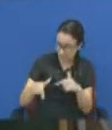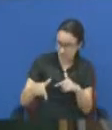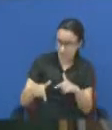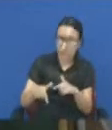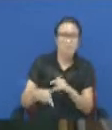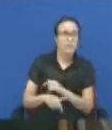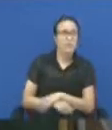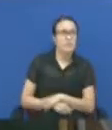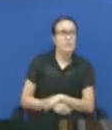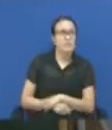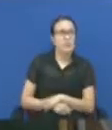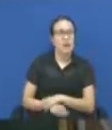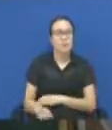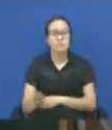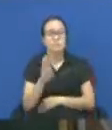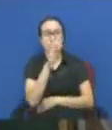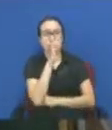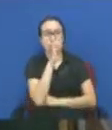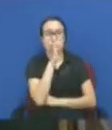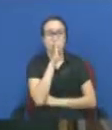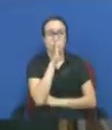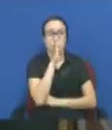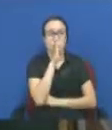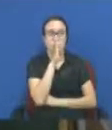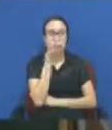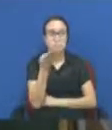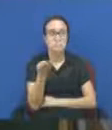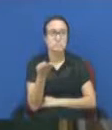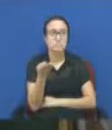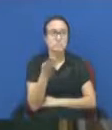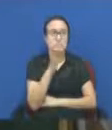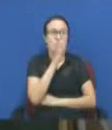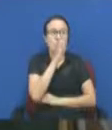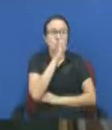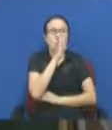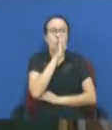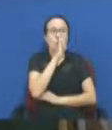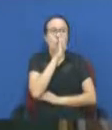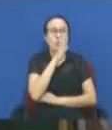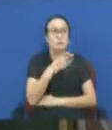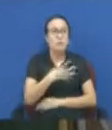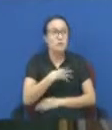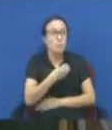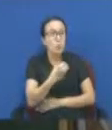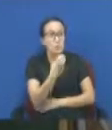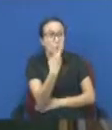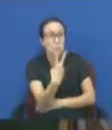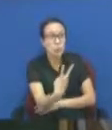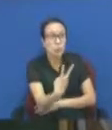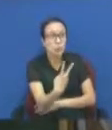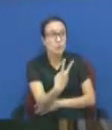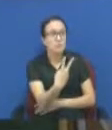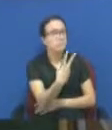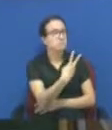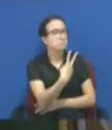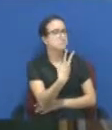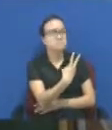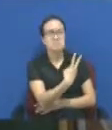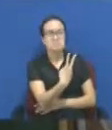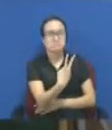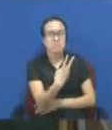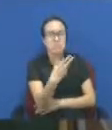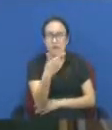Fez-se um silêncio como este. Uma filha de 25 e um filho de 23. Eu perguntei, os teus filhos já